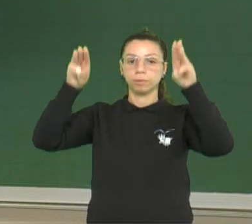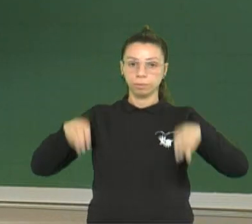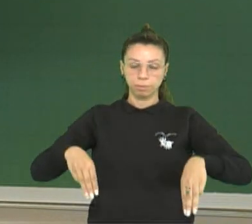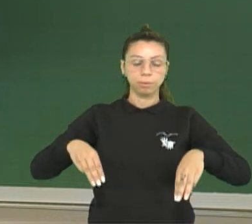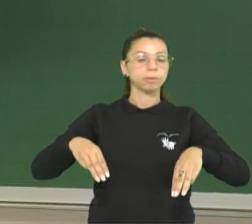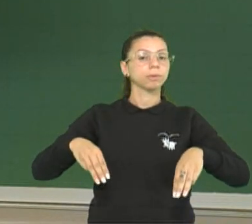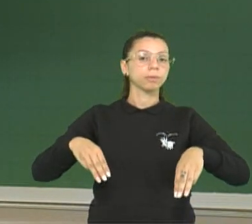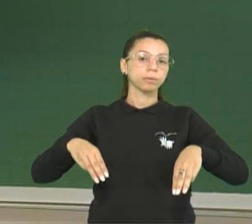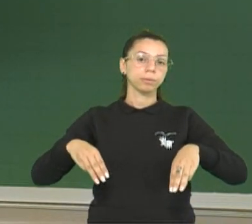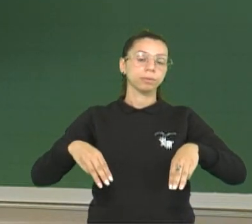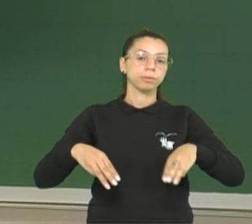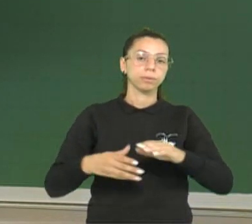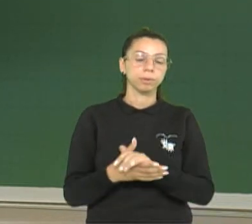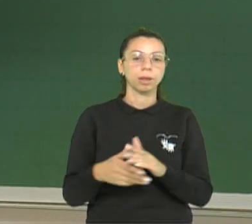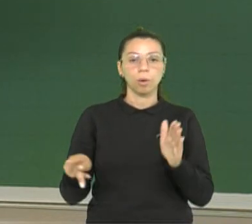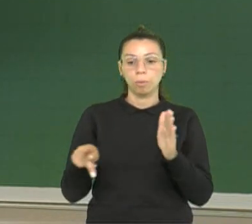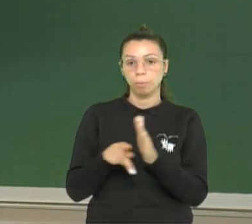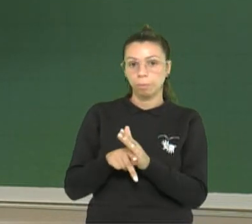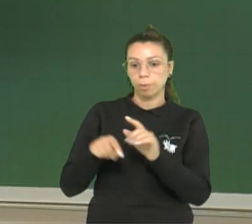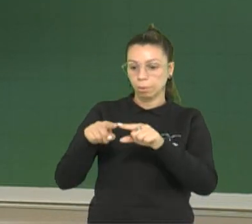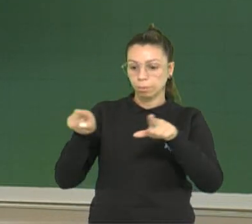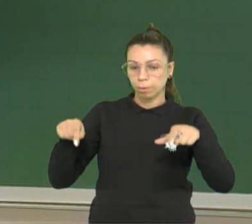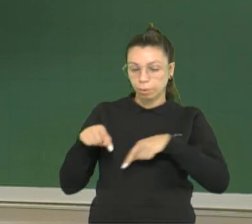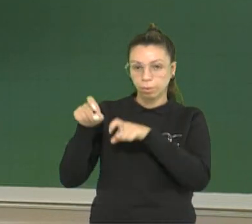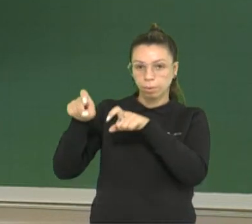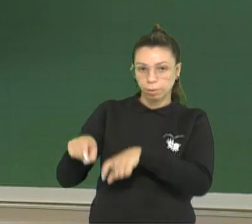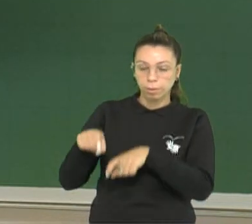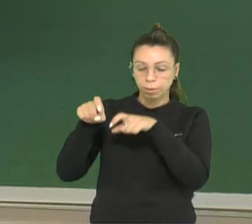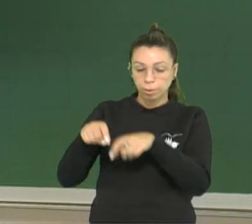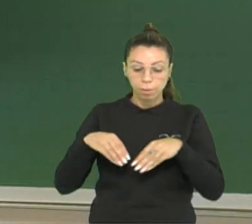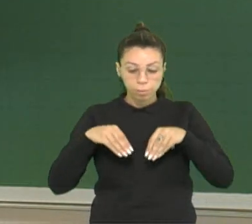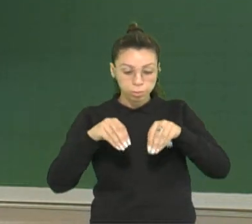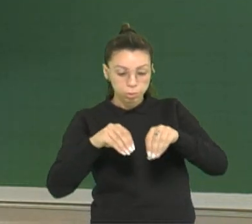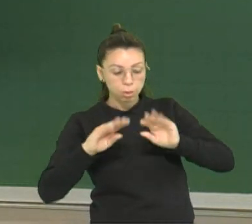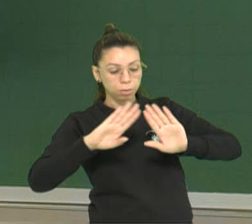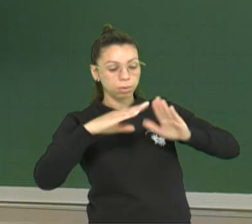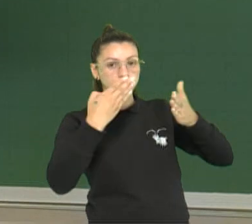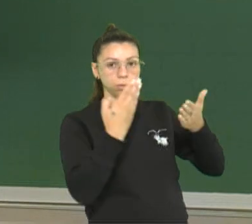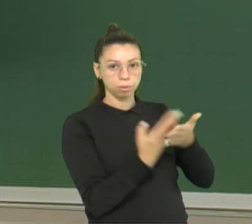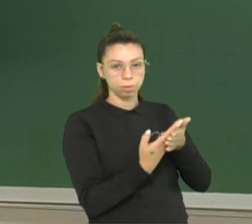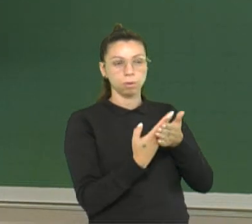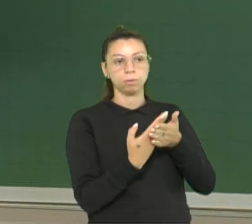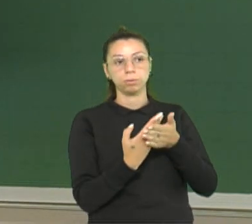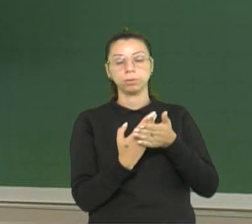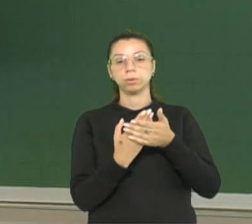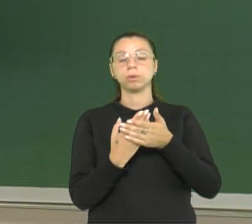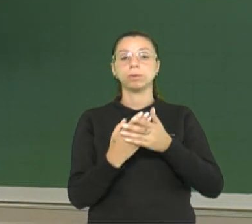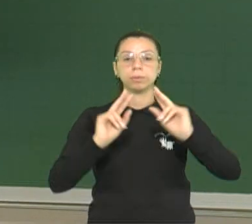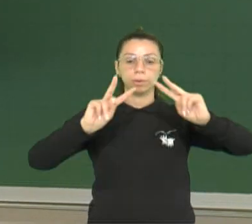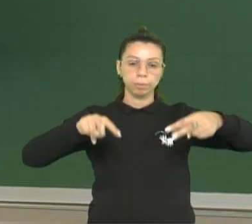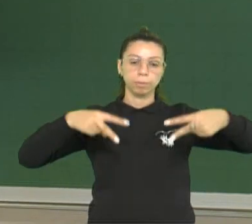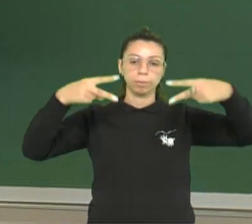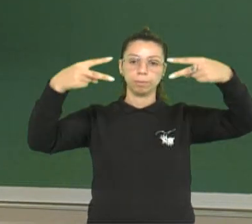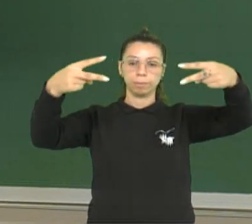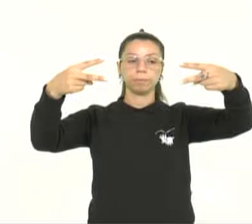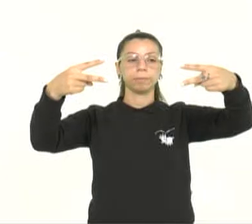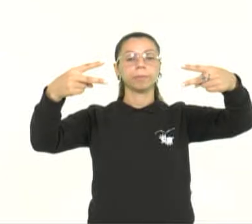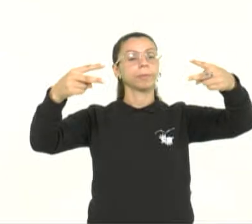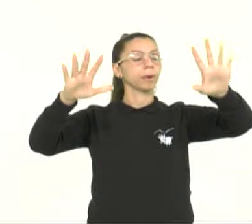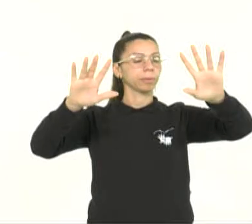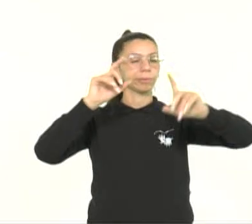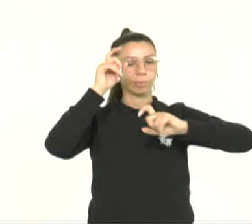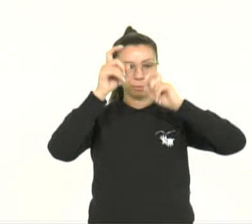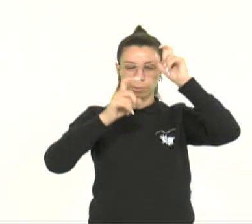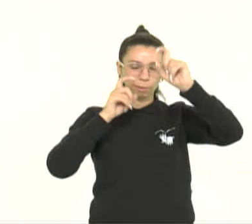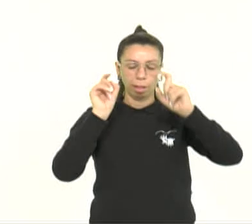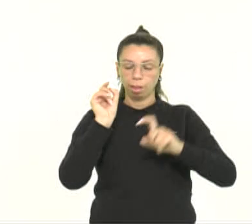do Departamento de Agronomia, Solos na Escola. Então aqui vai ficar o link também para você, mas não se preocupe se